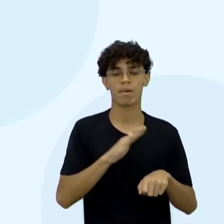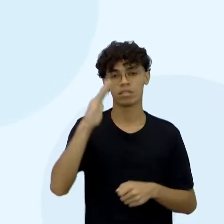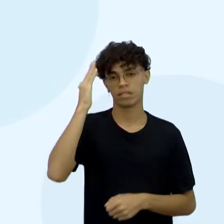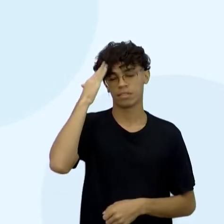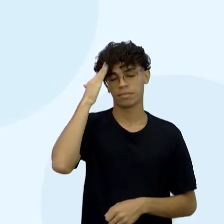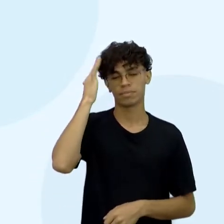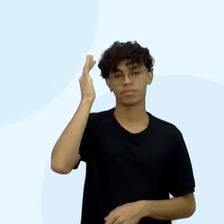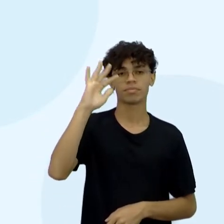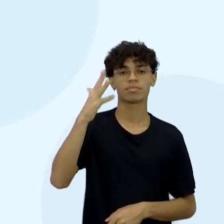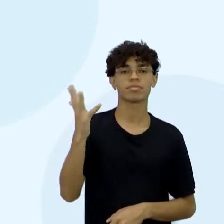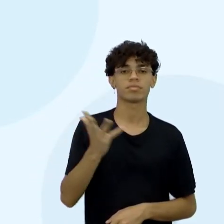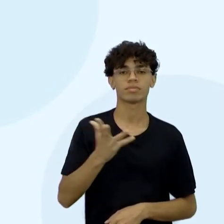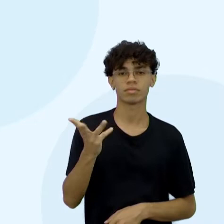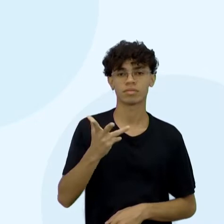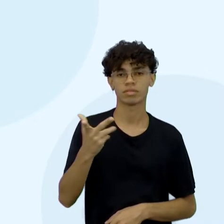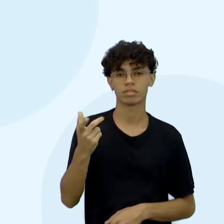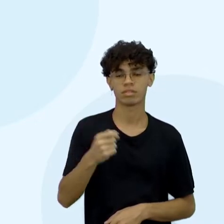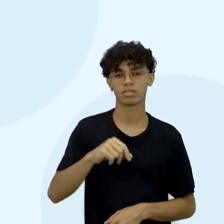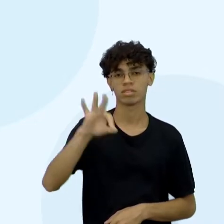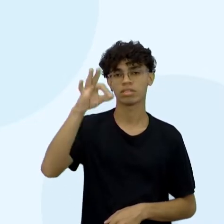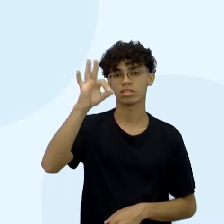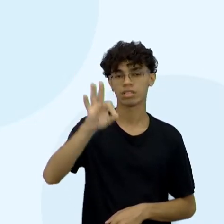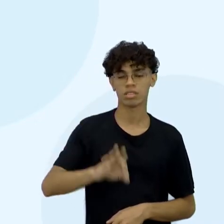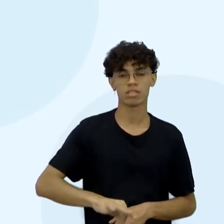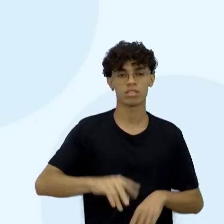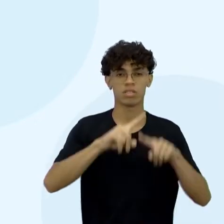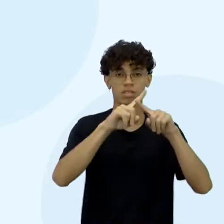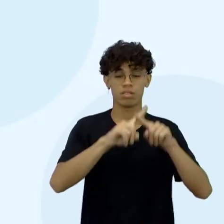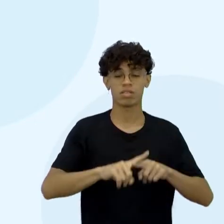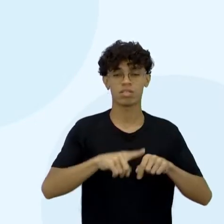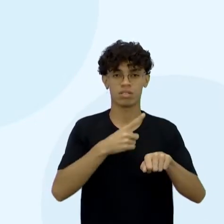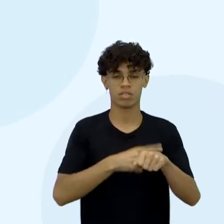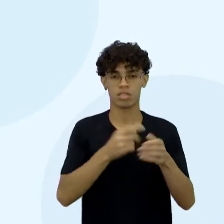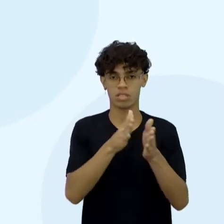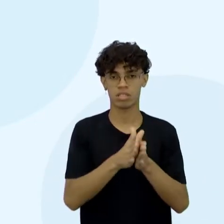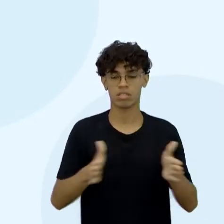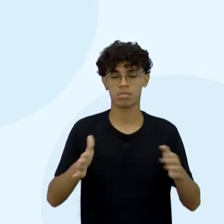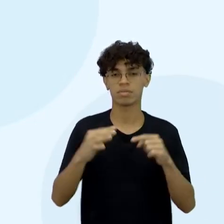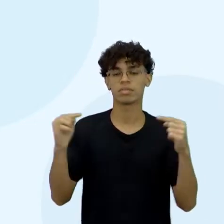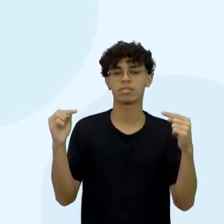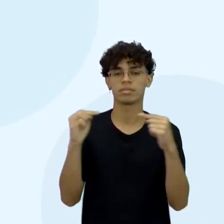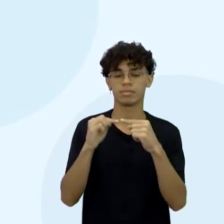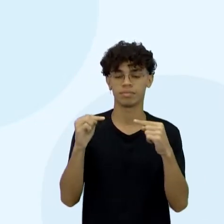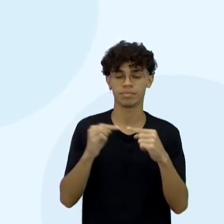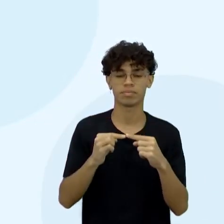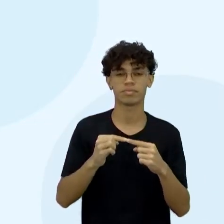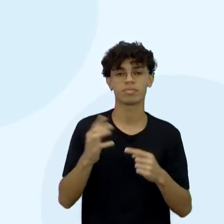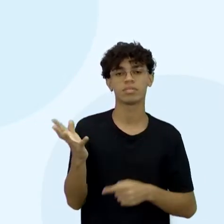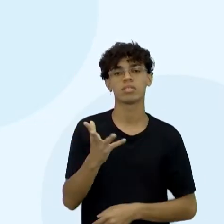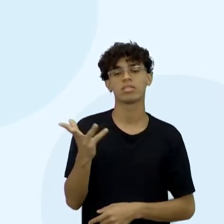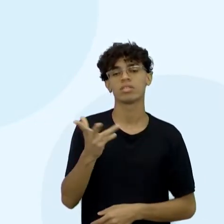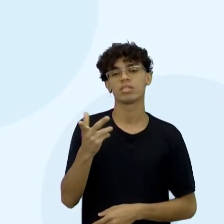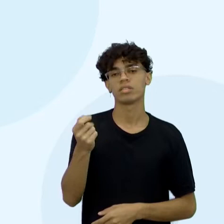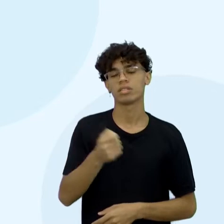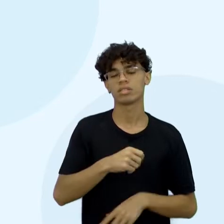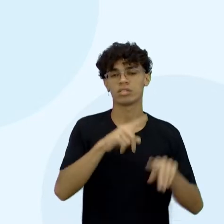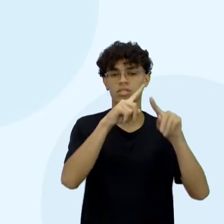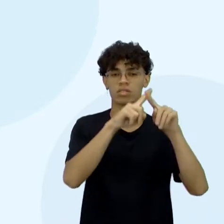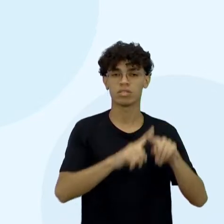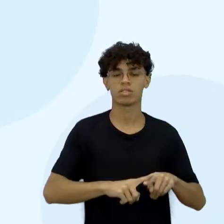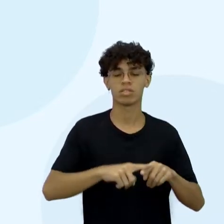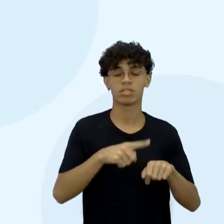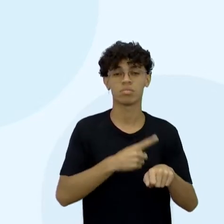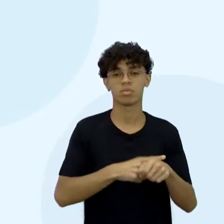que a velocidade é a aceleração vezes o tempo, né? Isso daqui veio daquela relação. A aceleração na velocidade dividido pelo